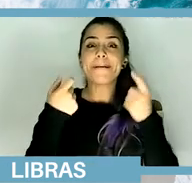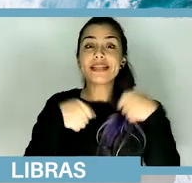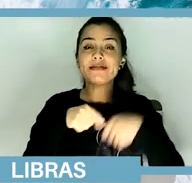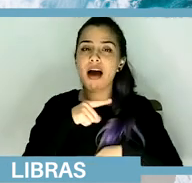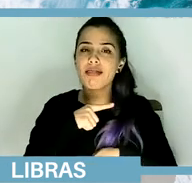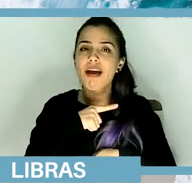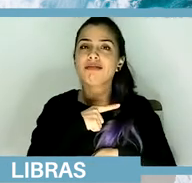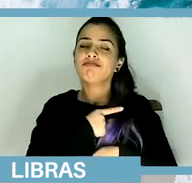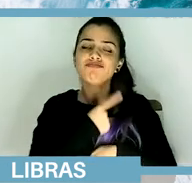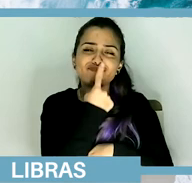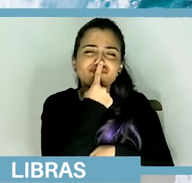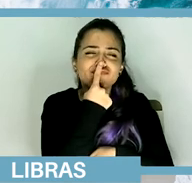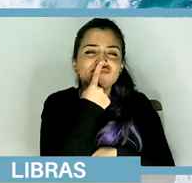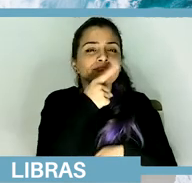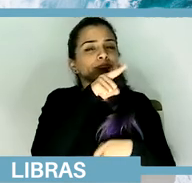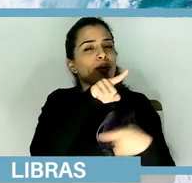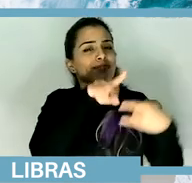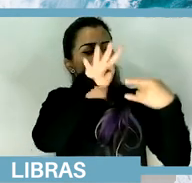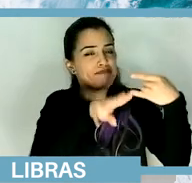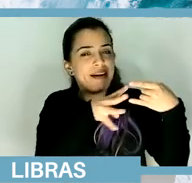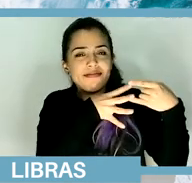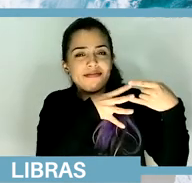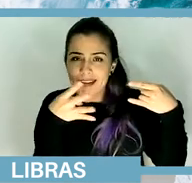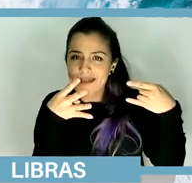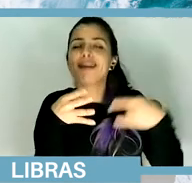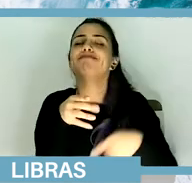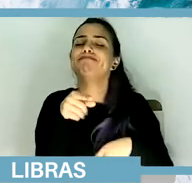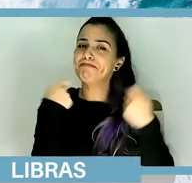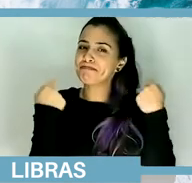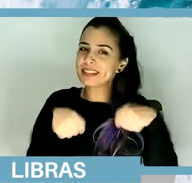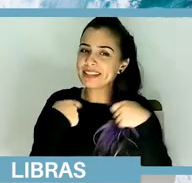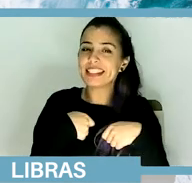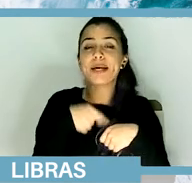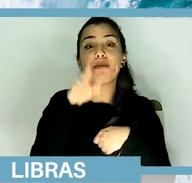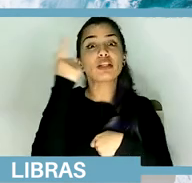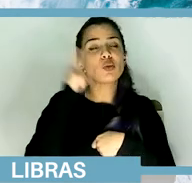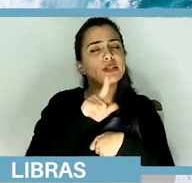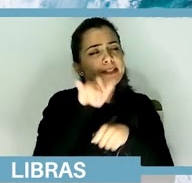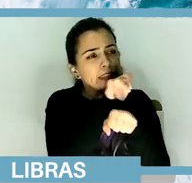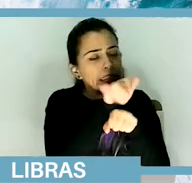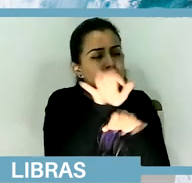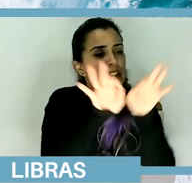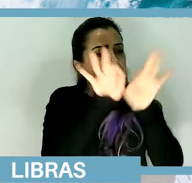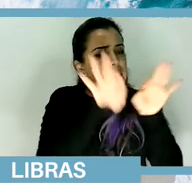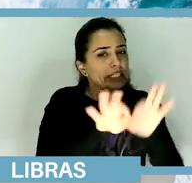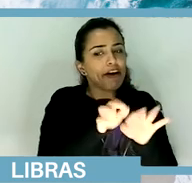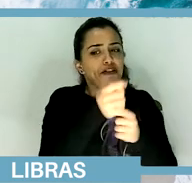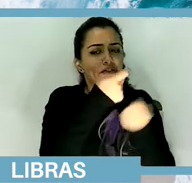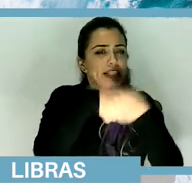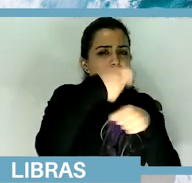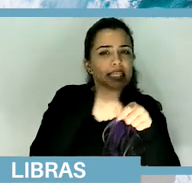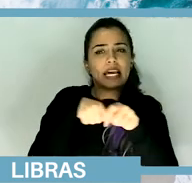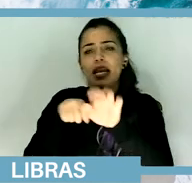que amar as planilhas, porque é elas que vão manter a organização do negócio. Então, é planilha financeira, é planilha de